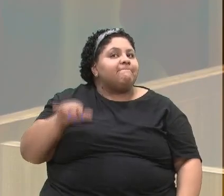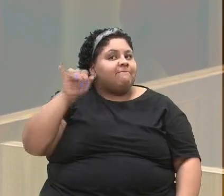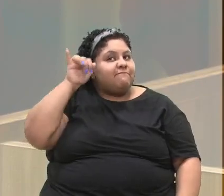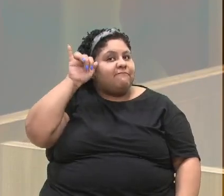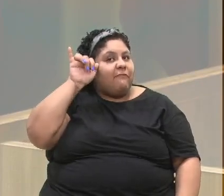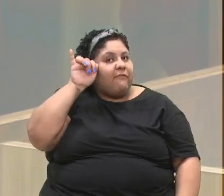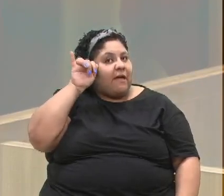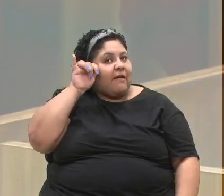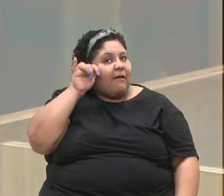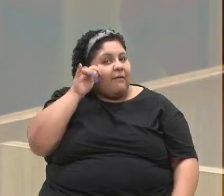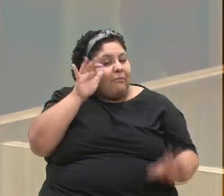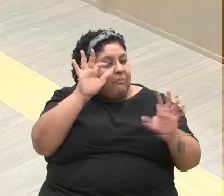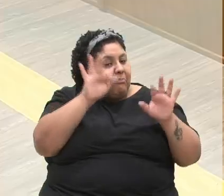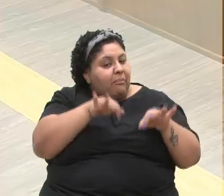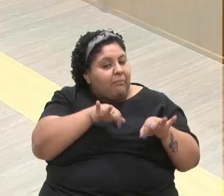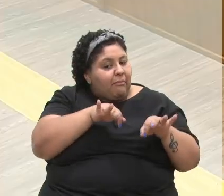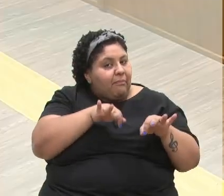Muito obrigado